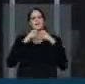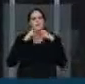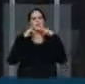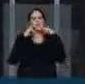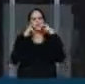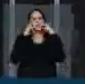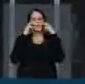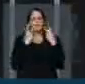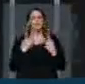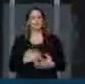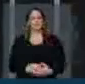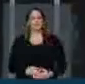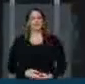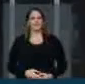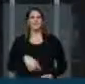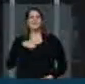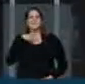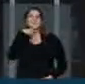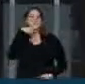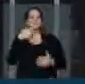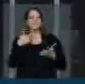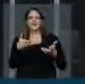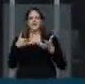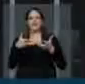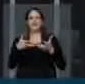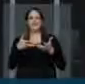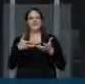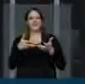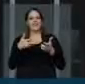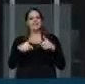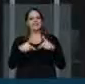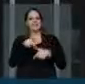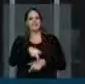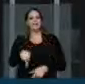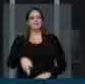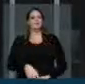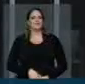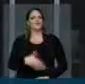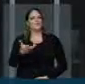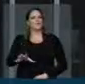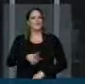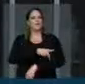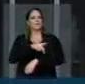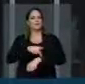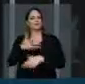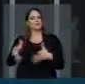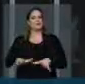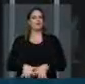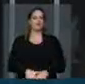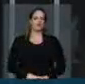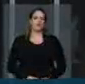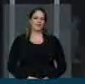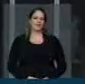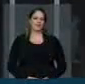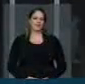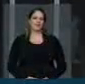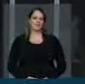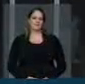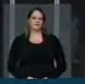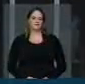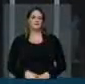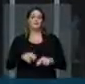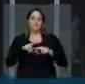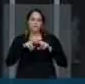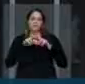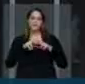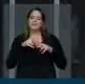e desvocaciona qualquer professor a entrar no magistério público, é disso